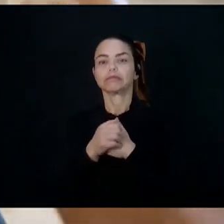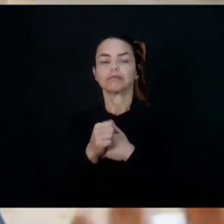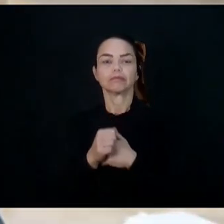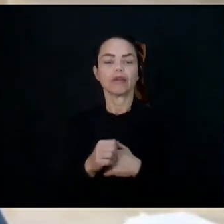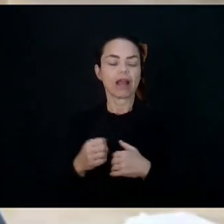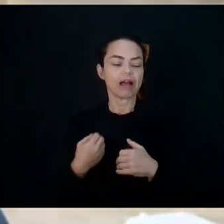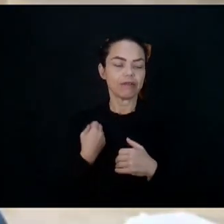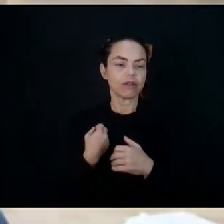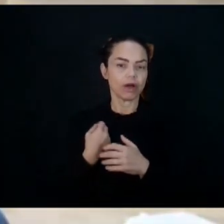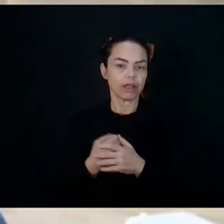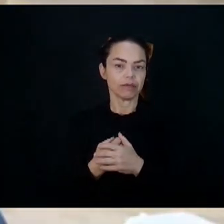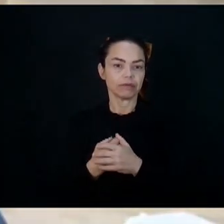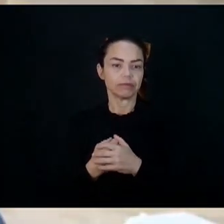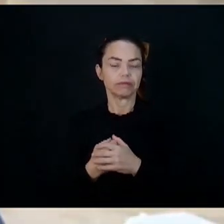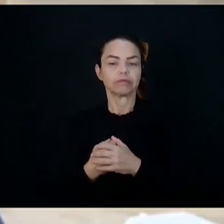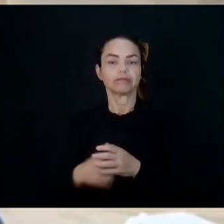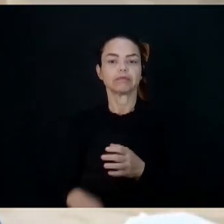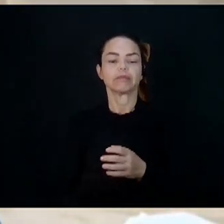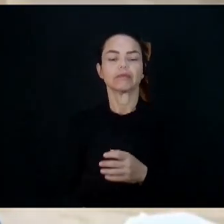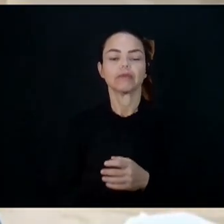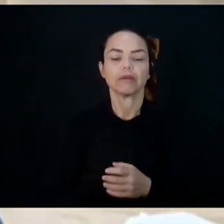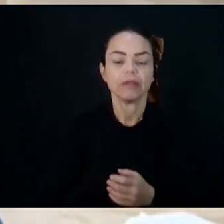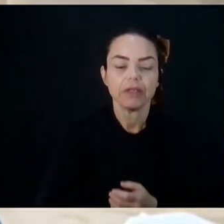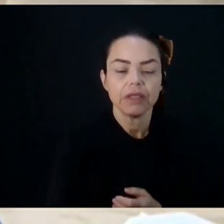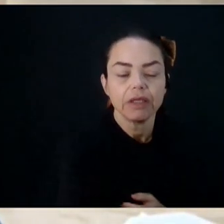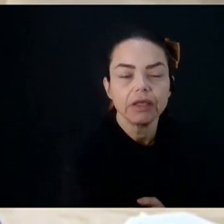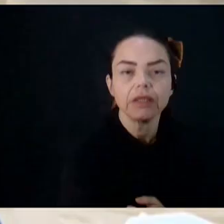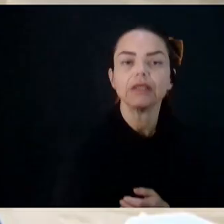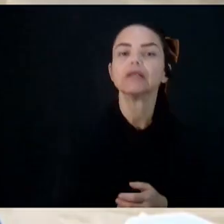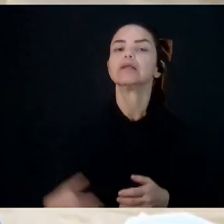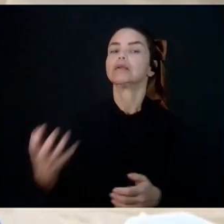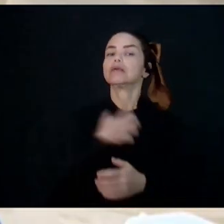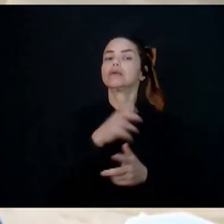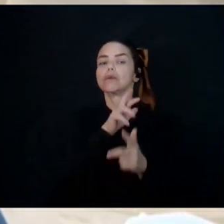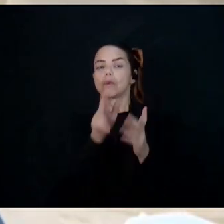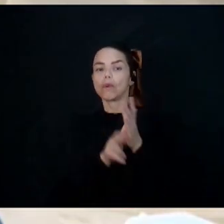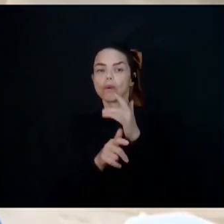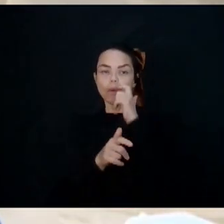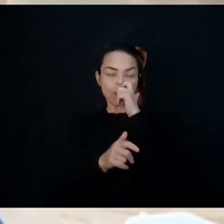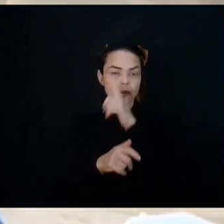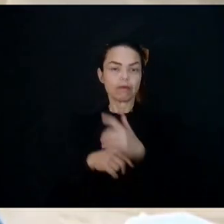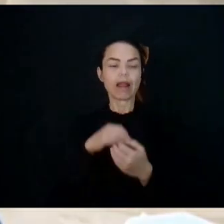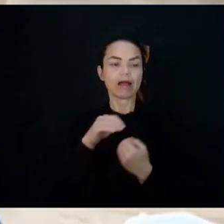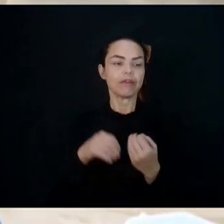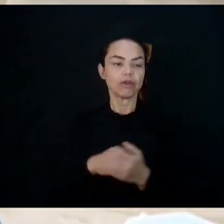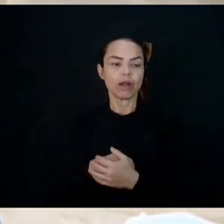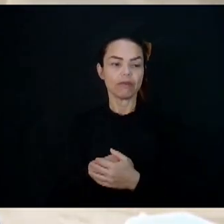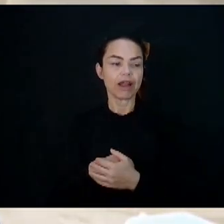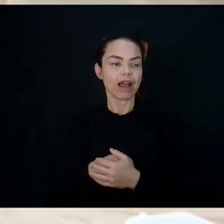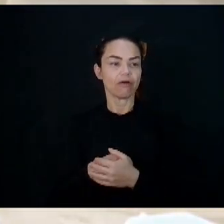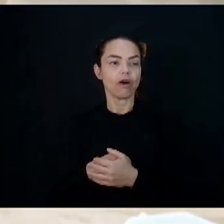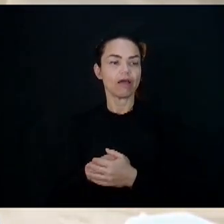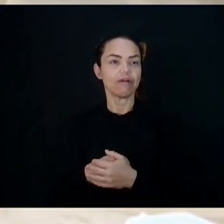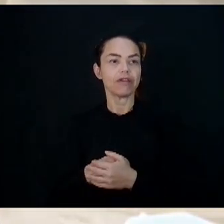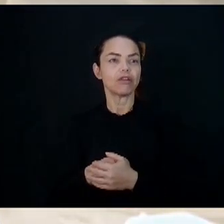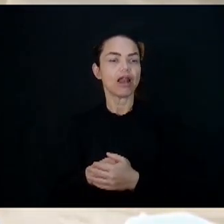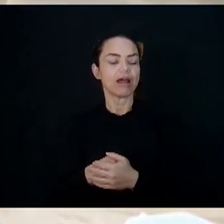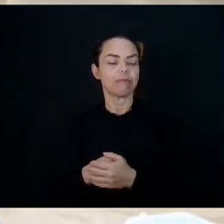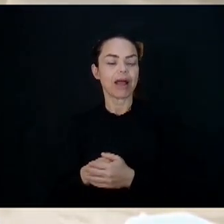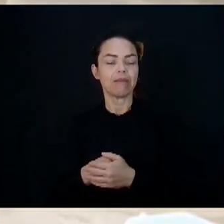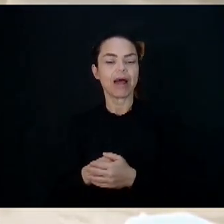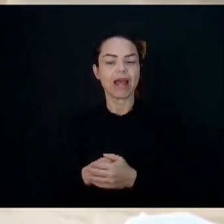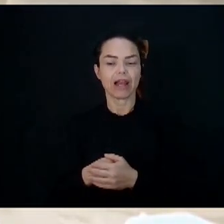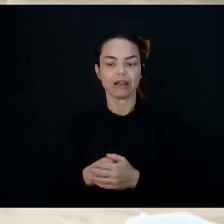ser inundada por uma série de sentimentos que envolvem o luto, né? Não só insegurança, mas